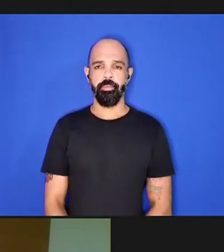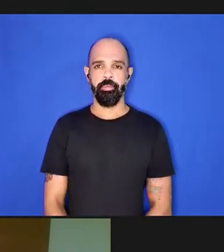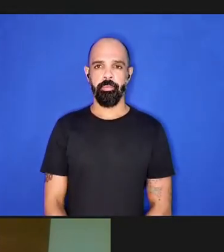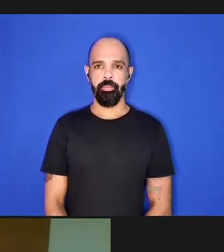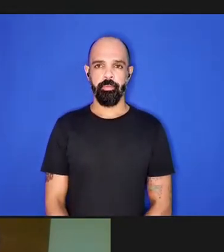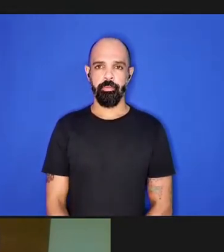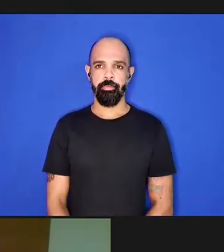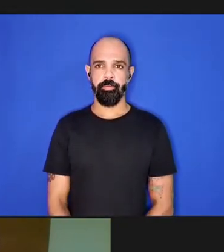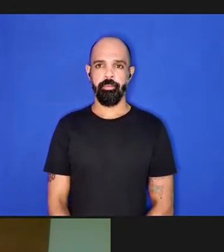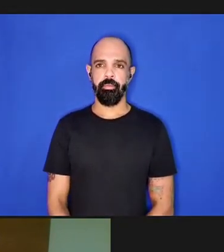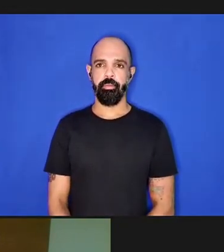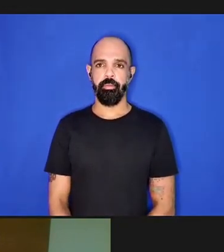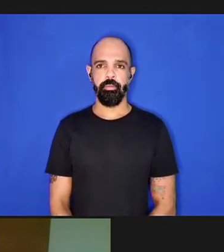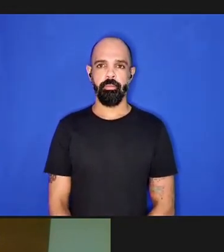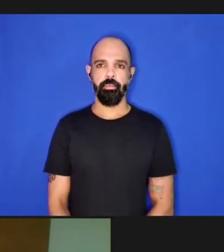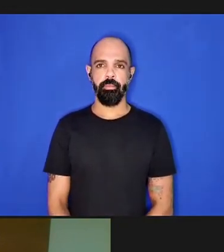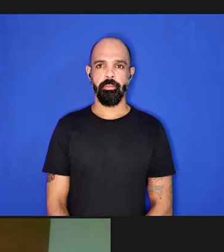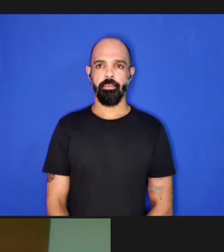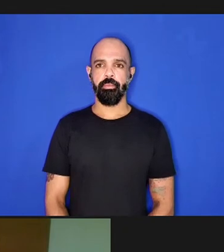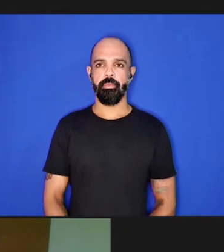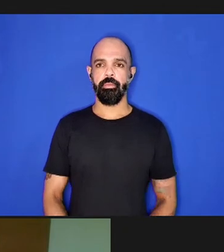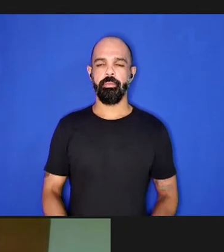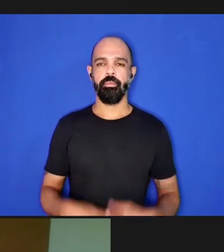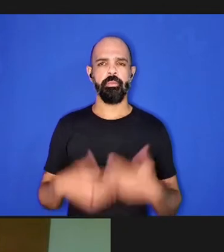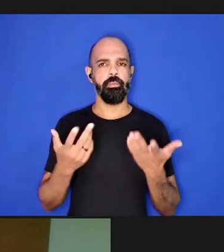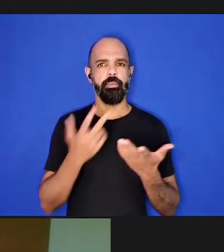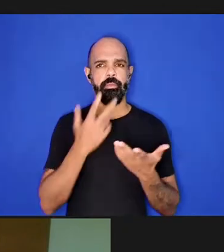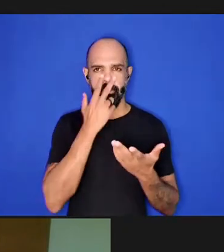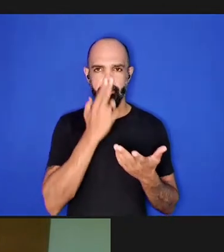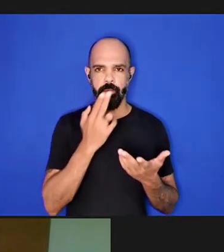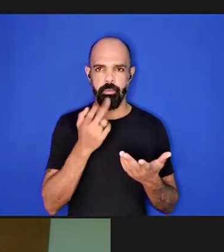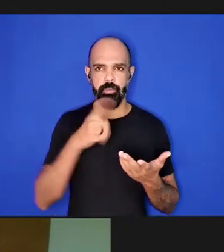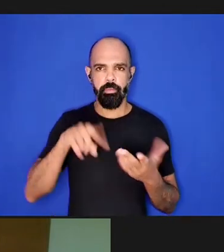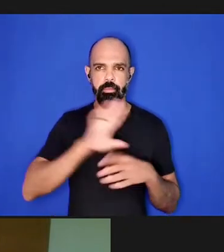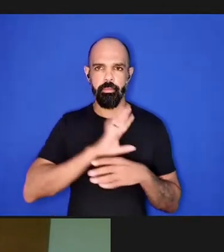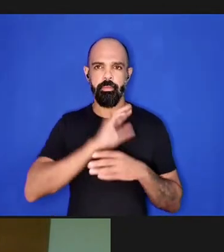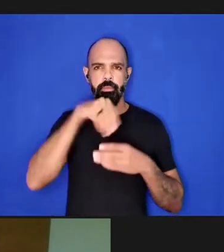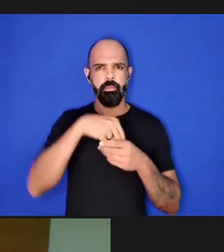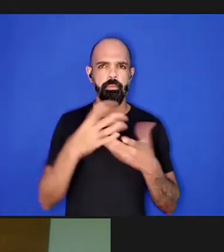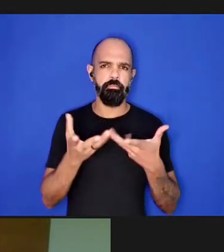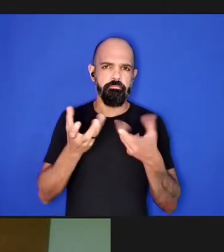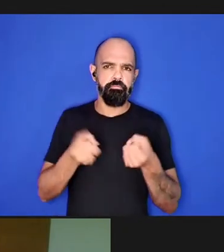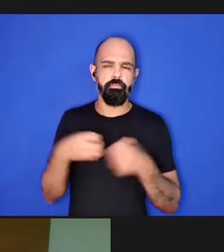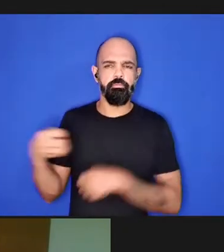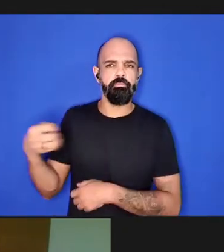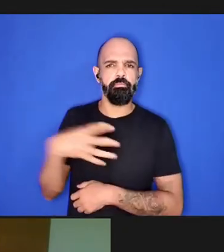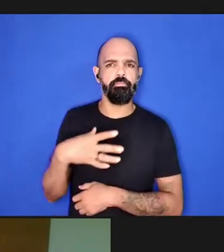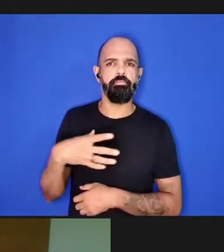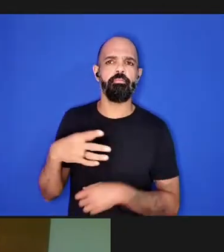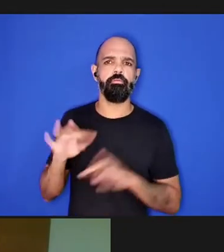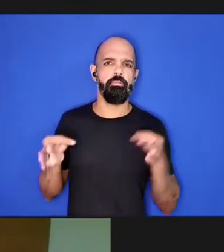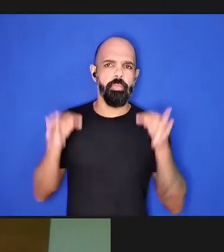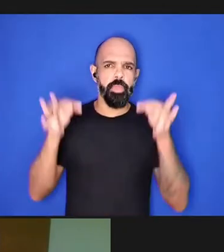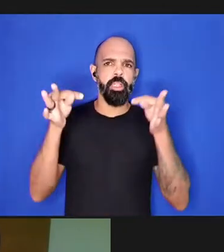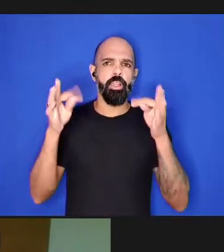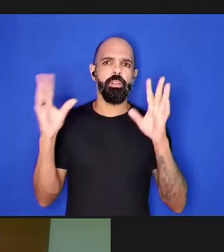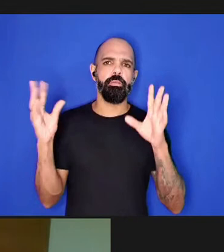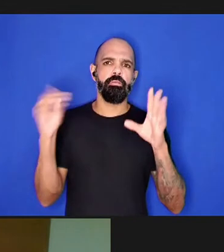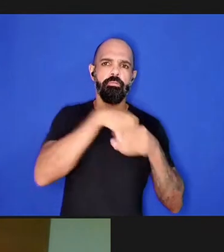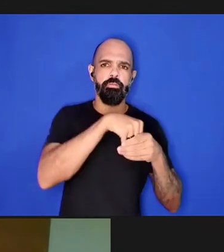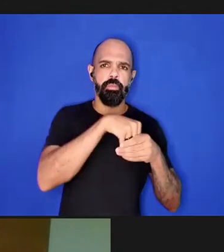Nós estamos inclinados a incluir também meios mais modernos ali, mas, por outro lado, não